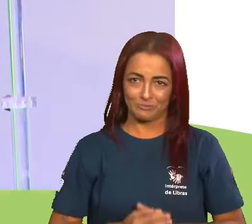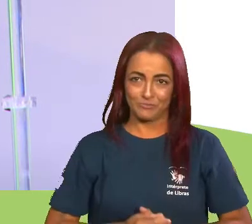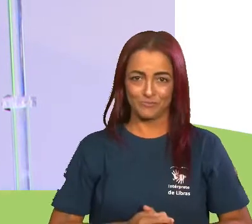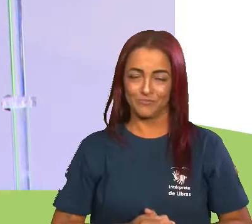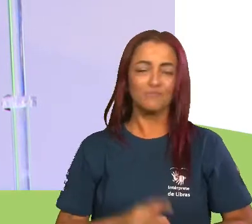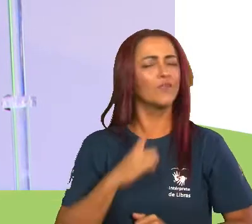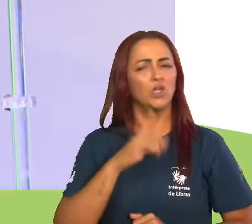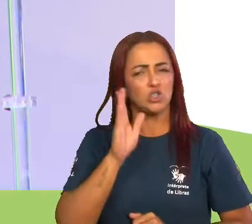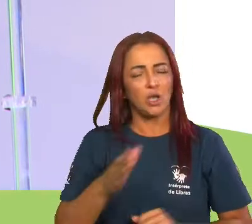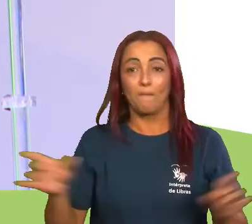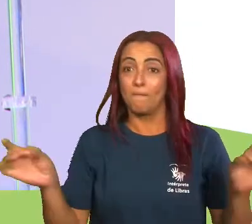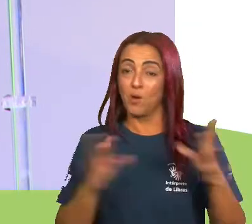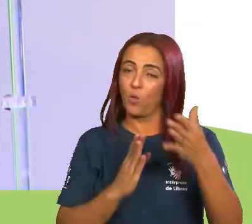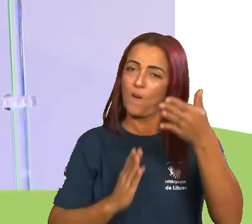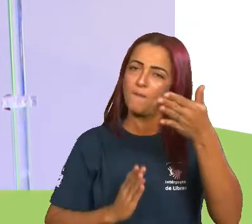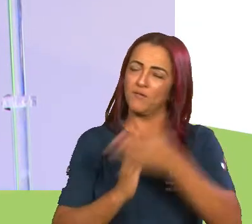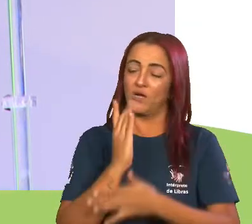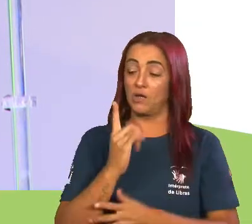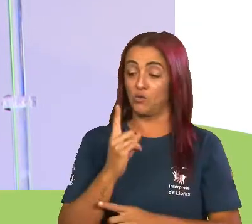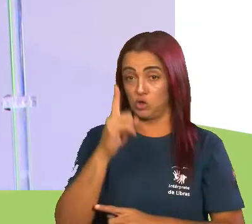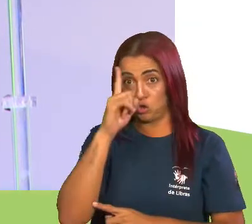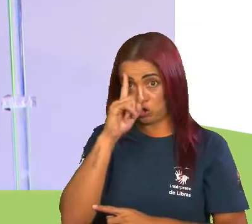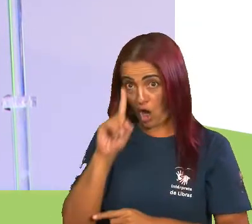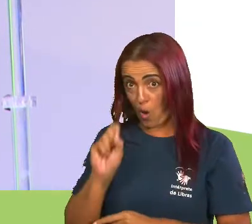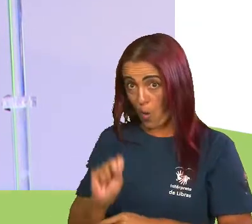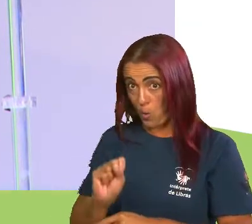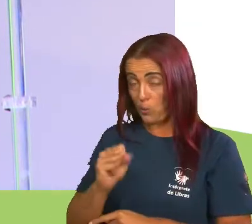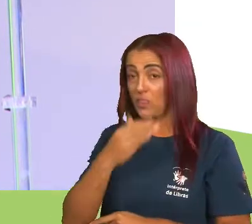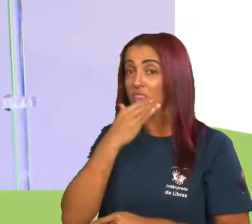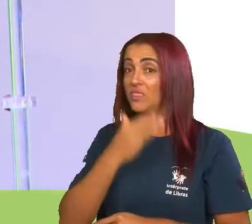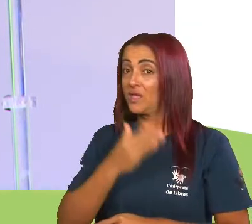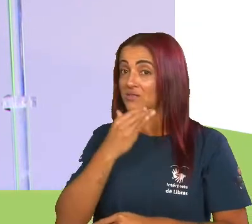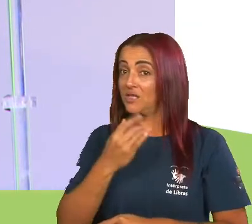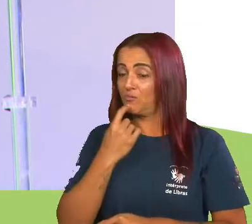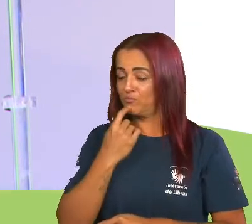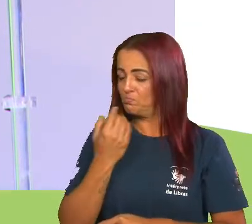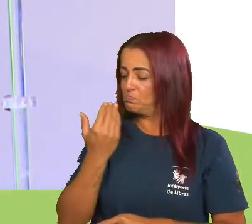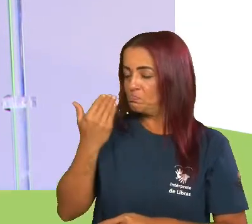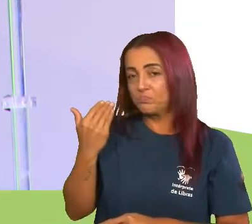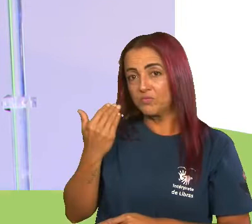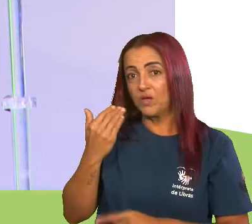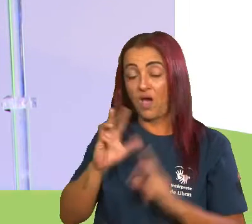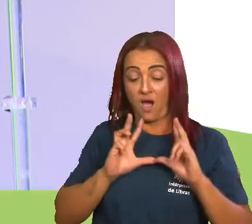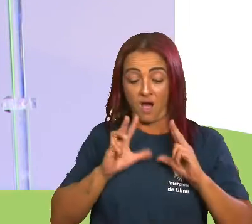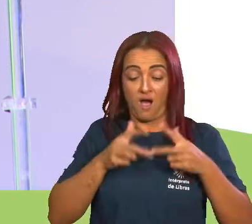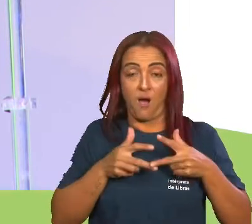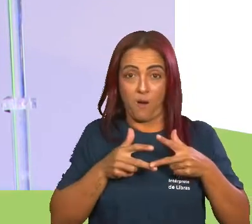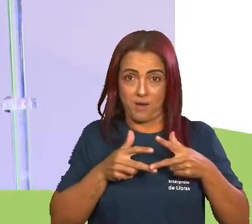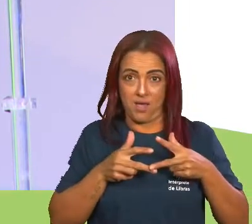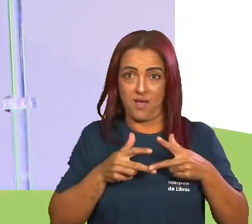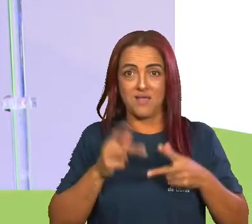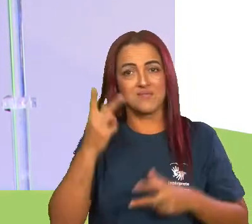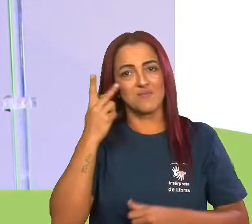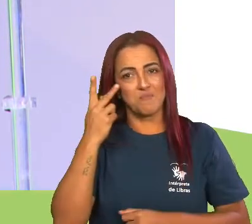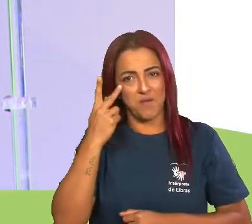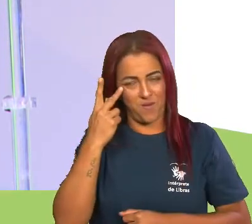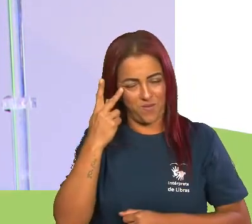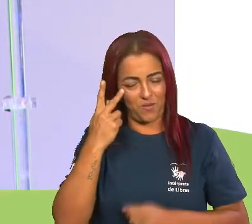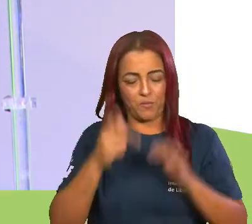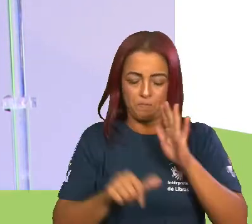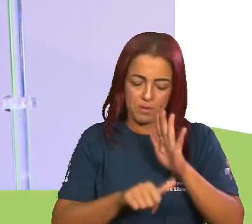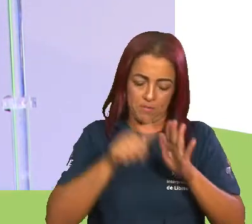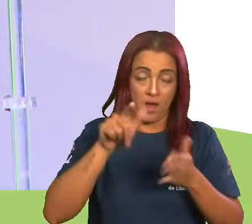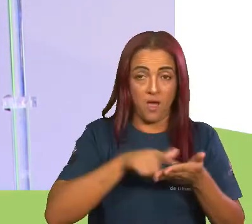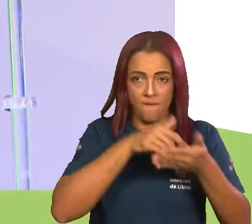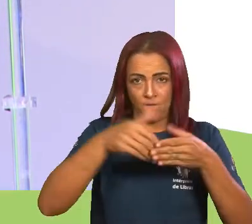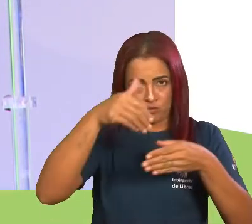Já foi aprovado no dia 8 de dezembro, na Câmara Municipal de São Paulo, em primeira votação, a